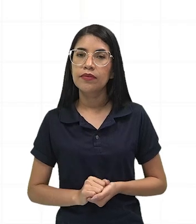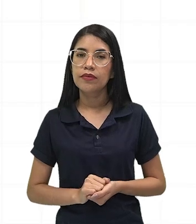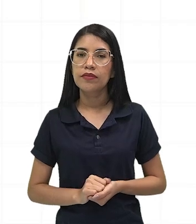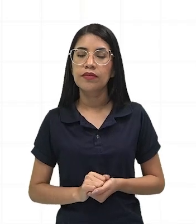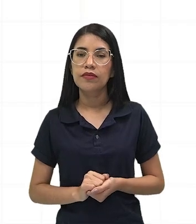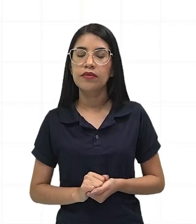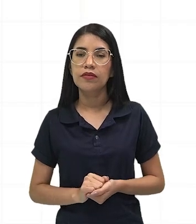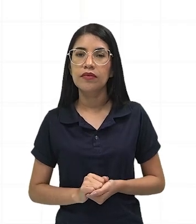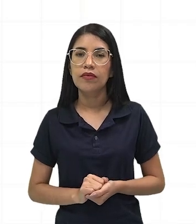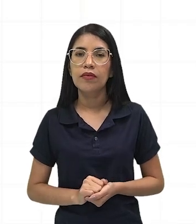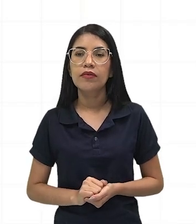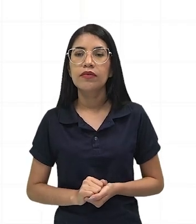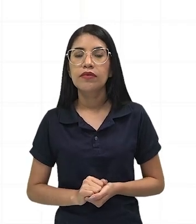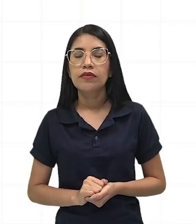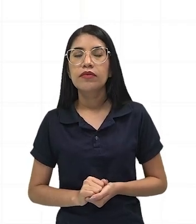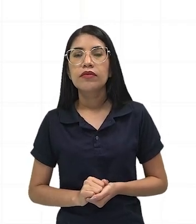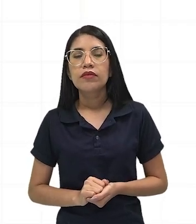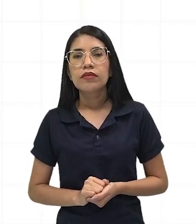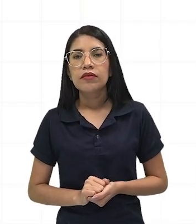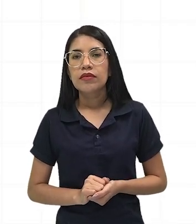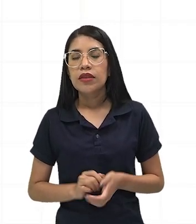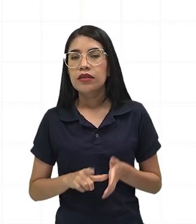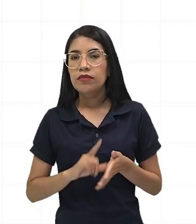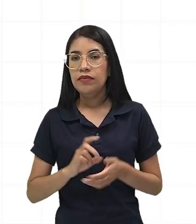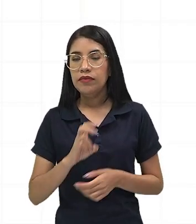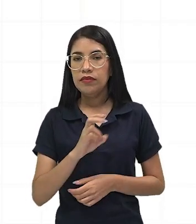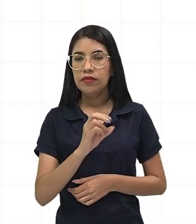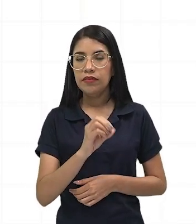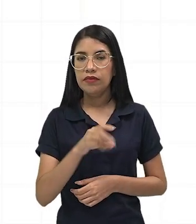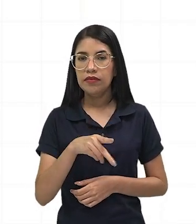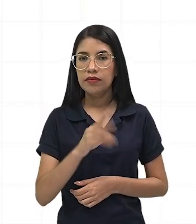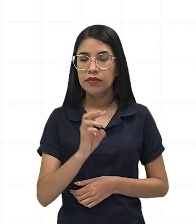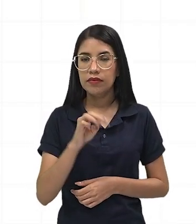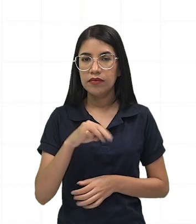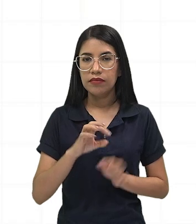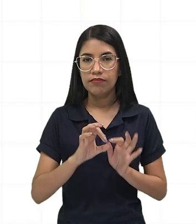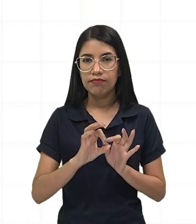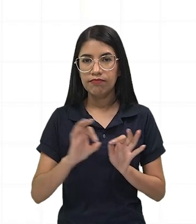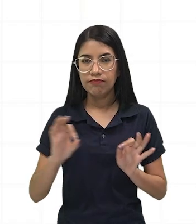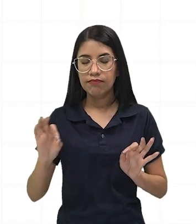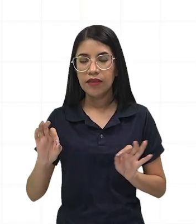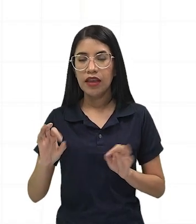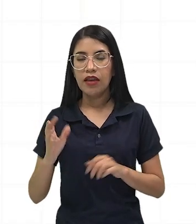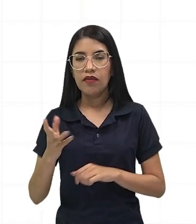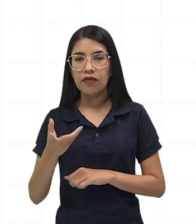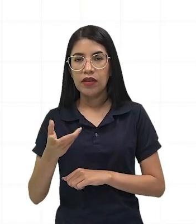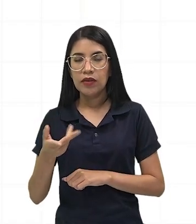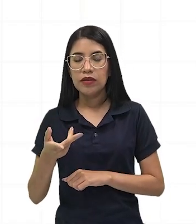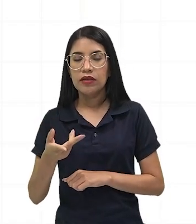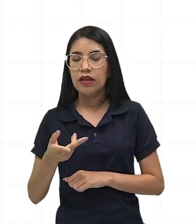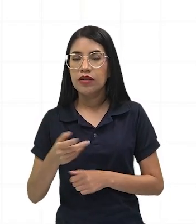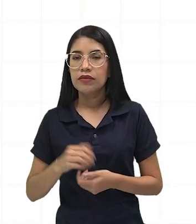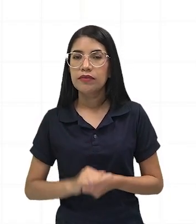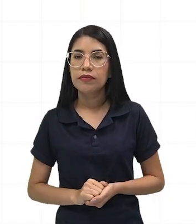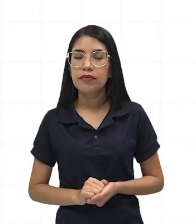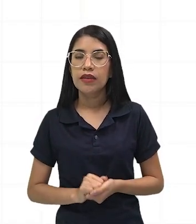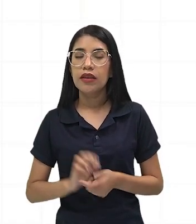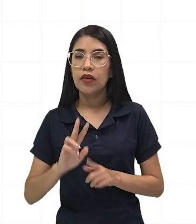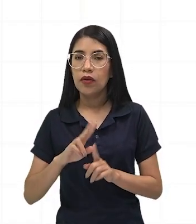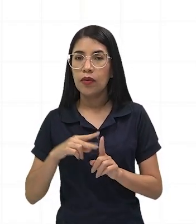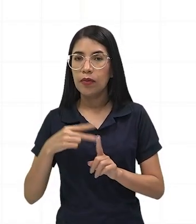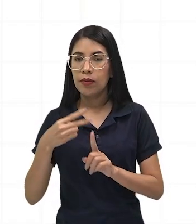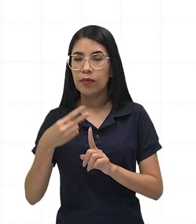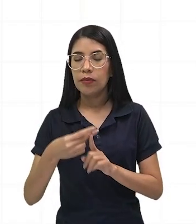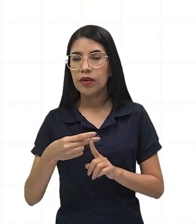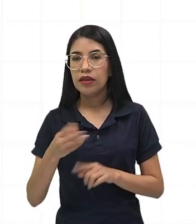eu estava a 50 km por hora, eu consegui percorrer 250 quilômetros. Eu aumentei